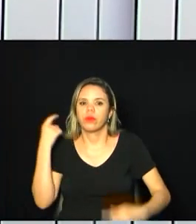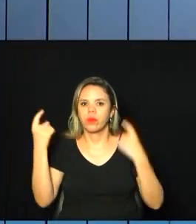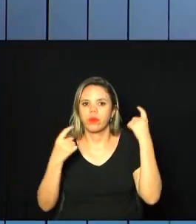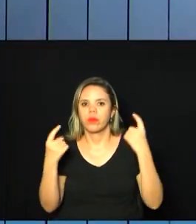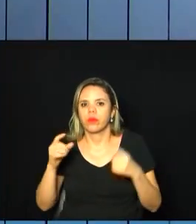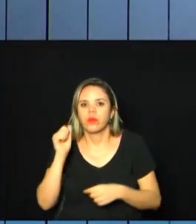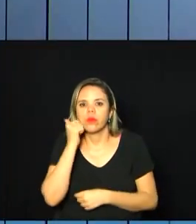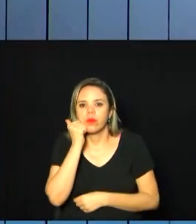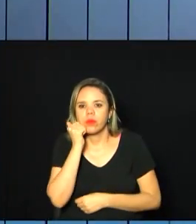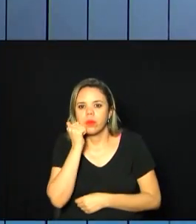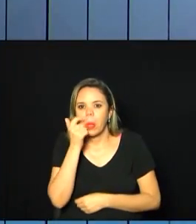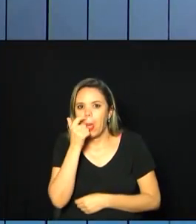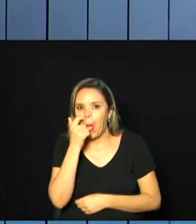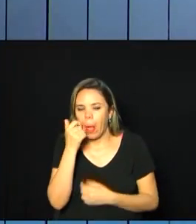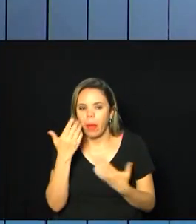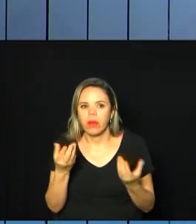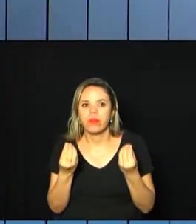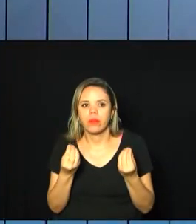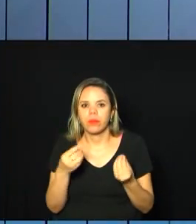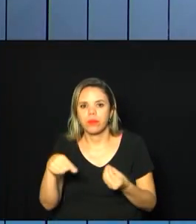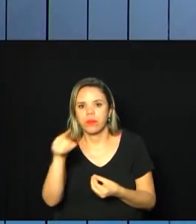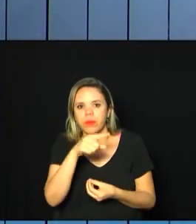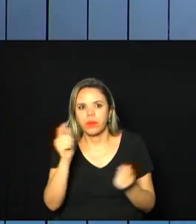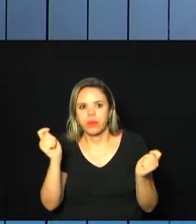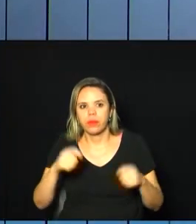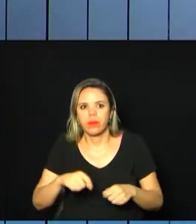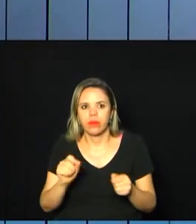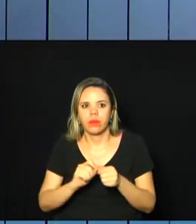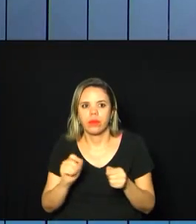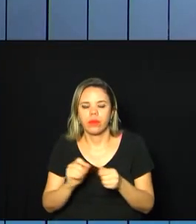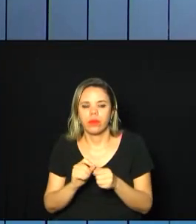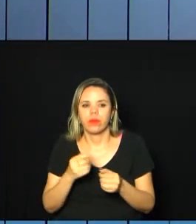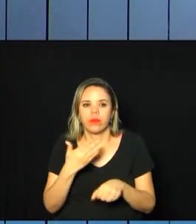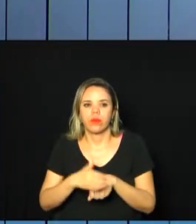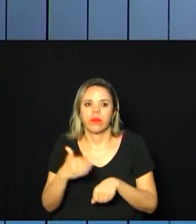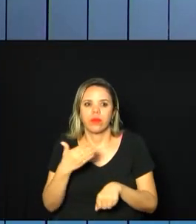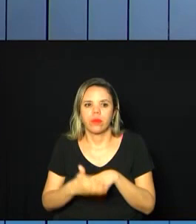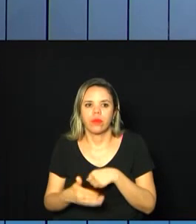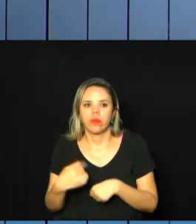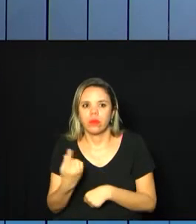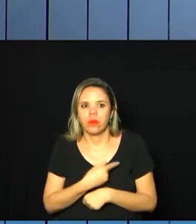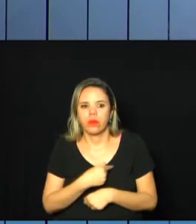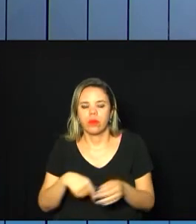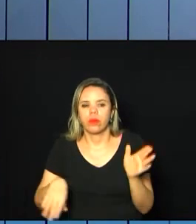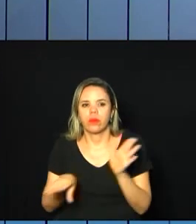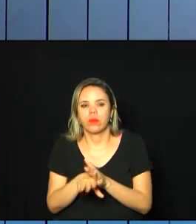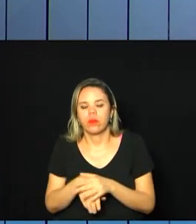a ciência? Como que dá para fazer um exercício de como nós vamos